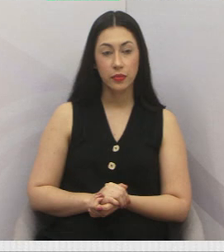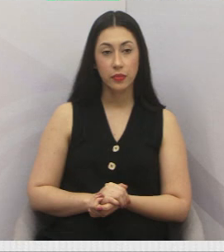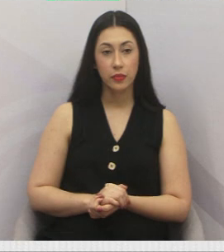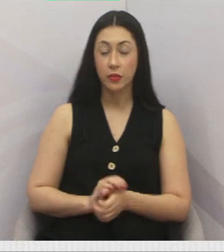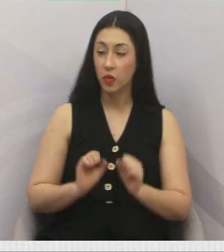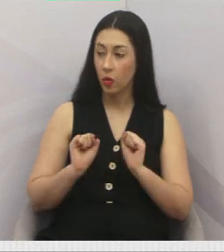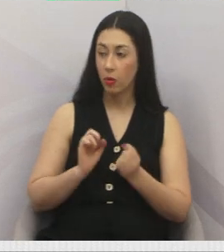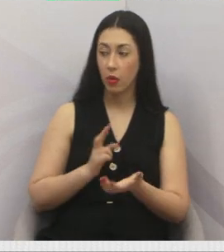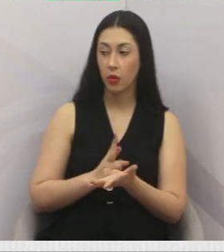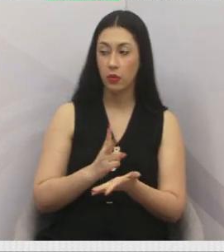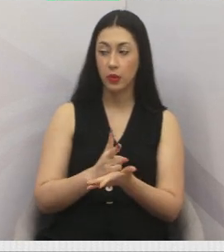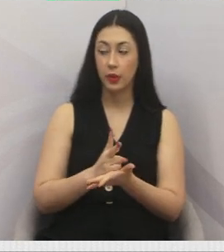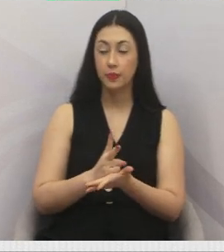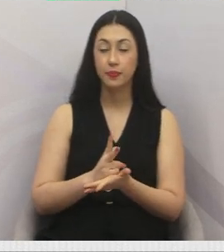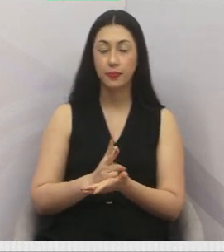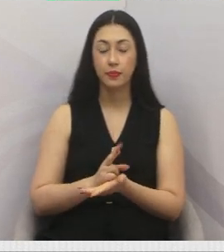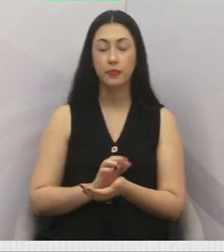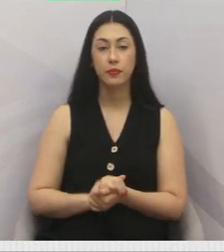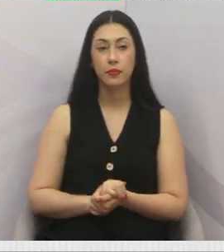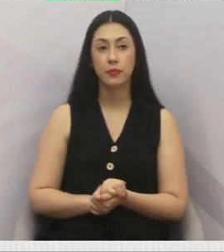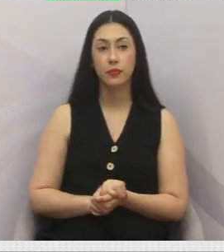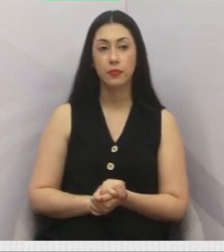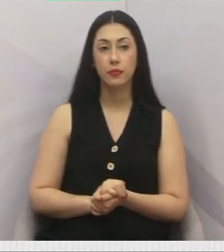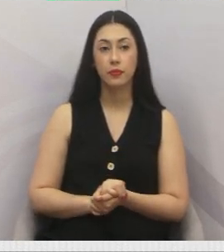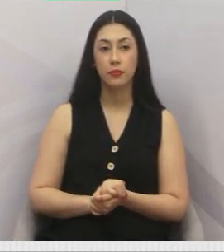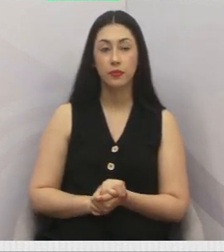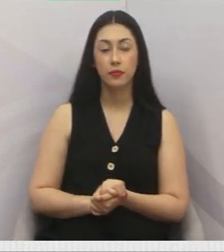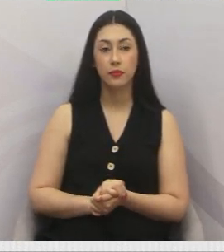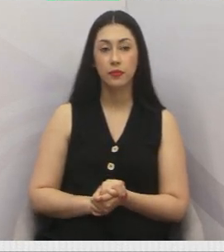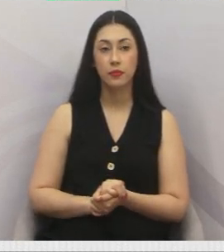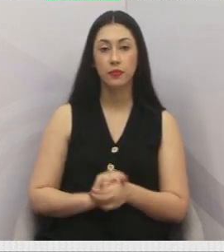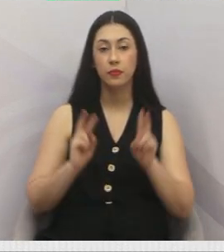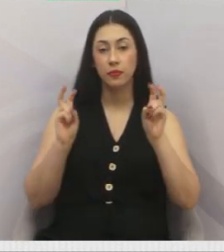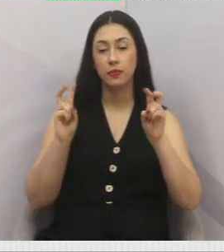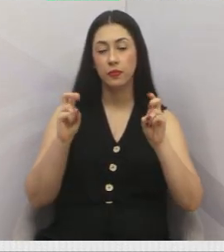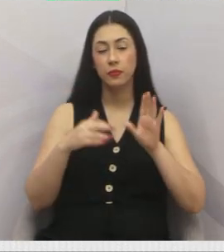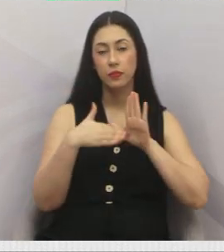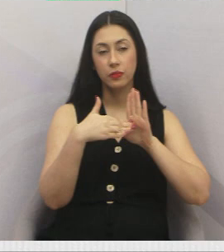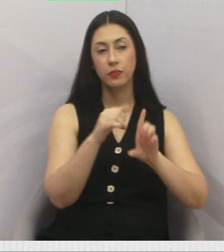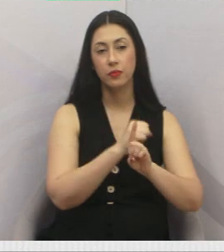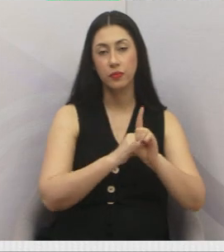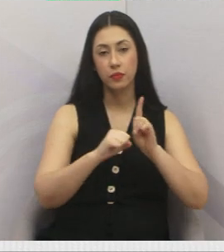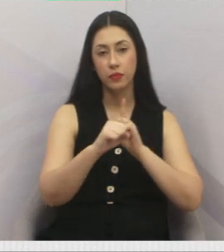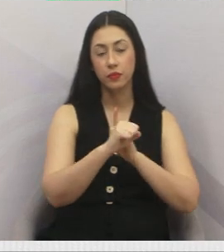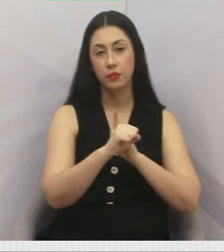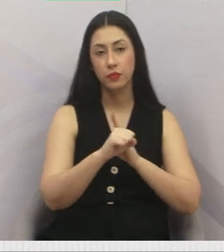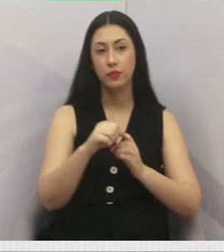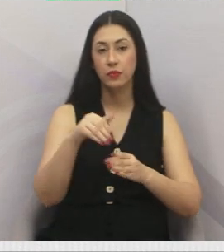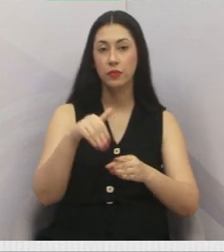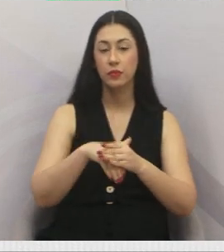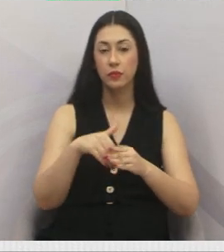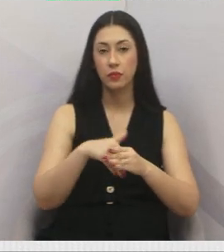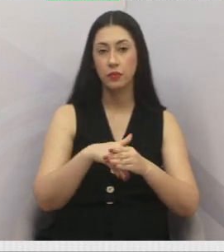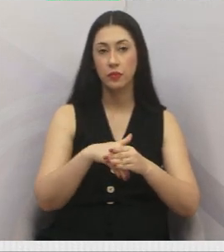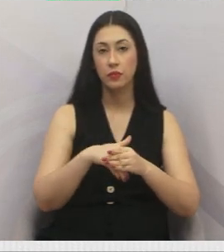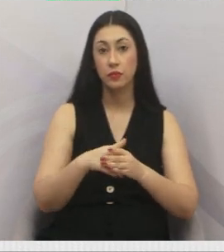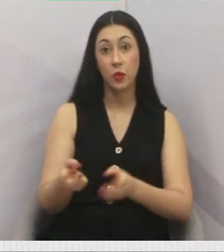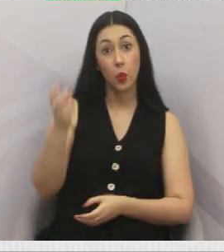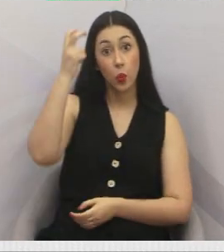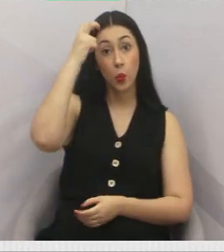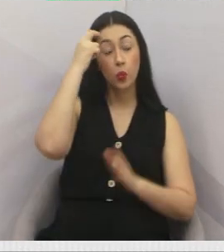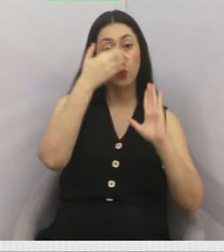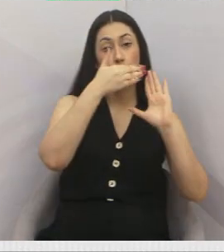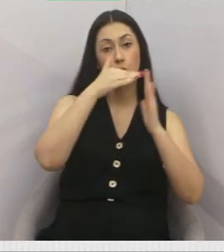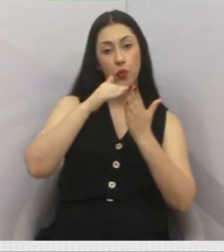Podemos seguir? Próximo voto. Movimentos populares e o coletivos. Um voto para a cultura no